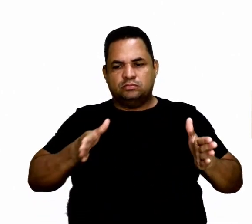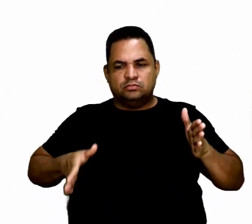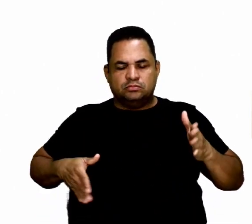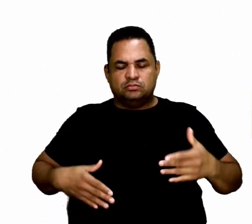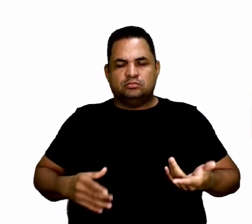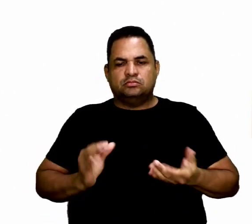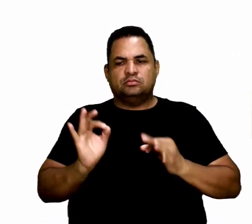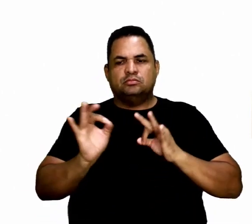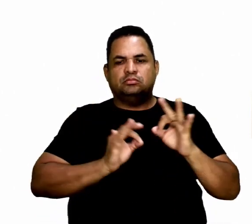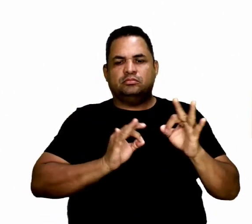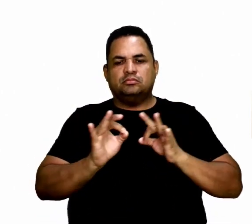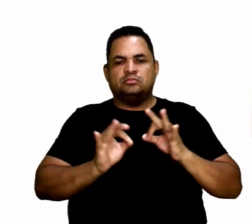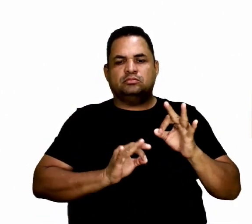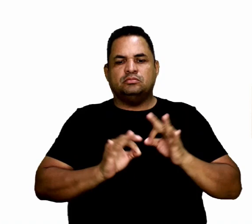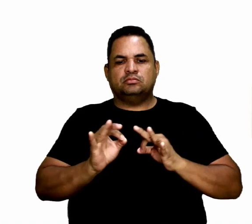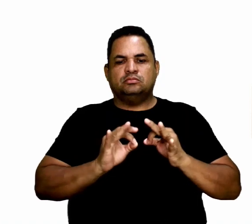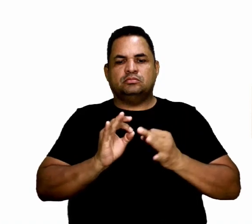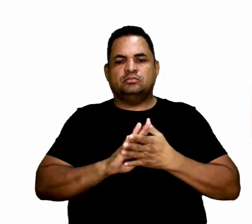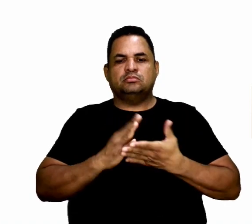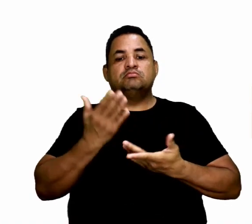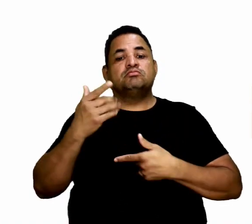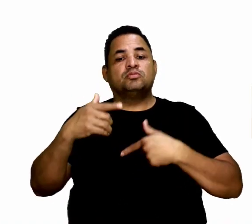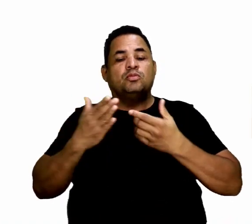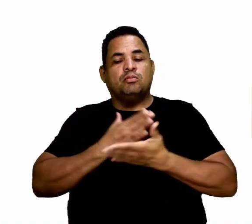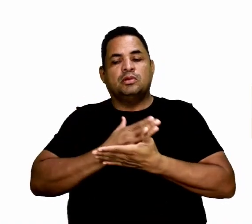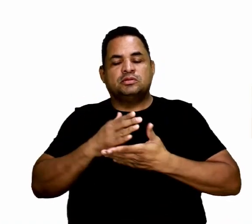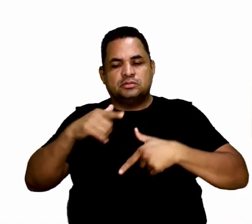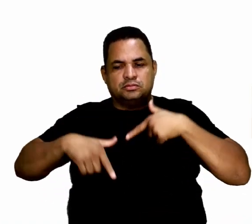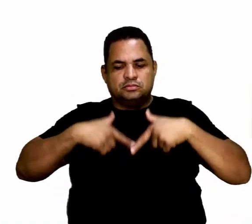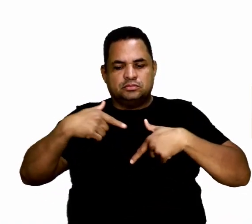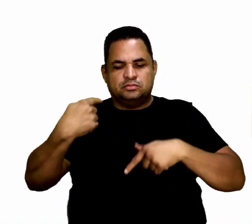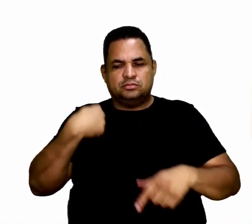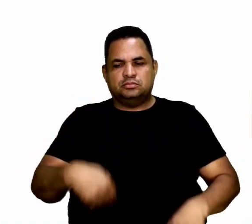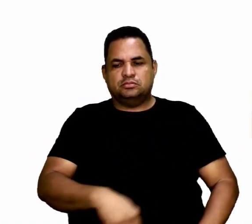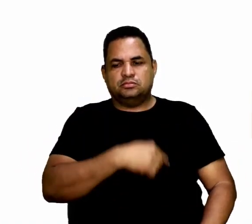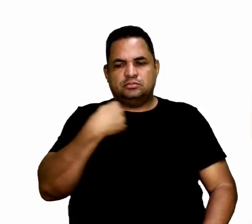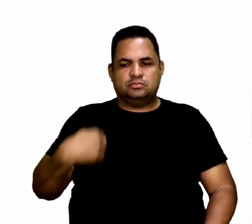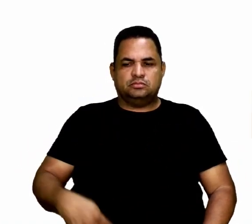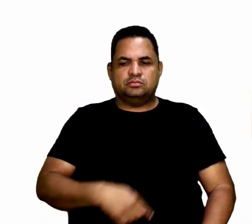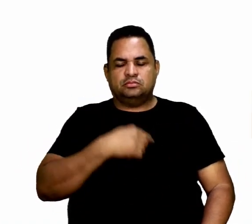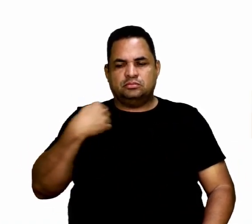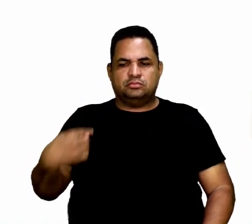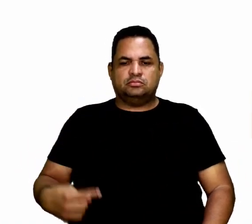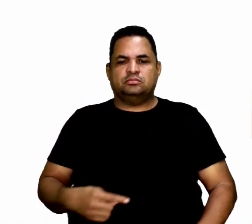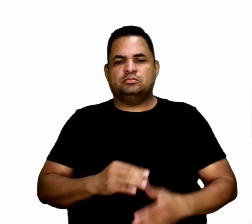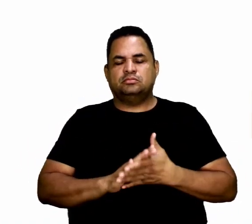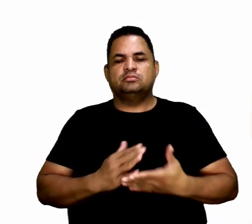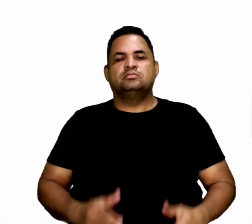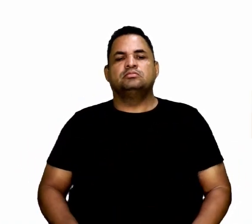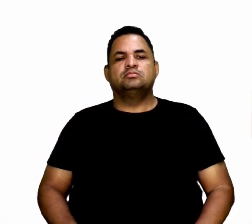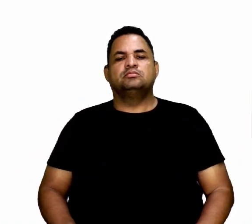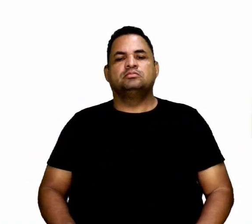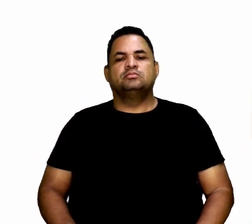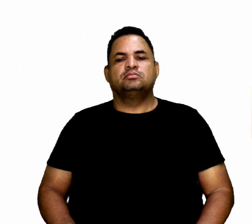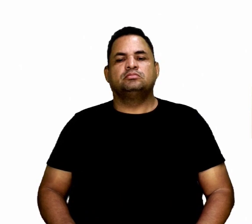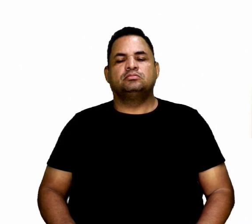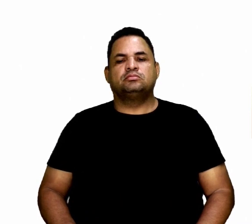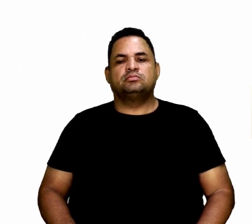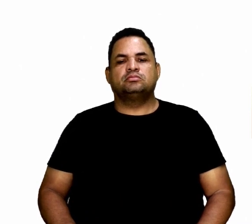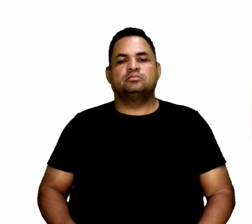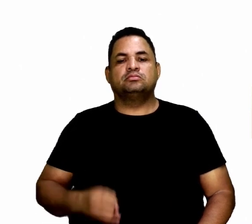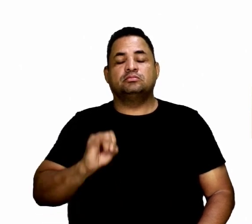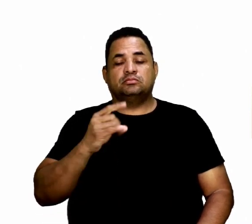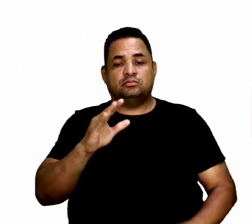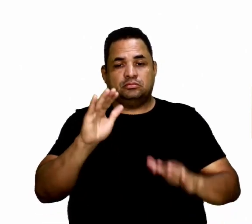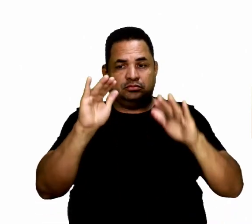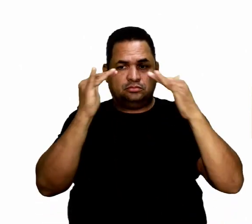vão formando vão sendo acionadas por essa circulação que vai estar presente ali nos capilares. Exatamente. Se você prestar